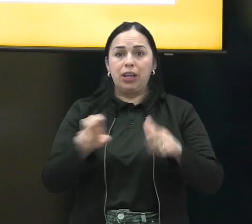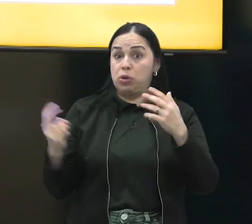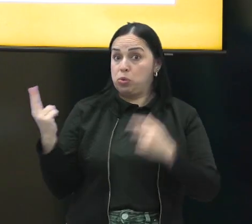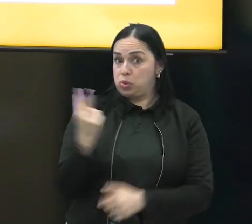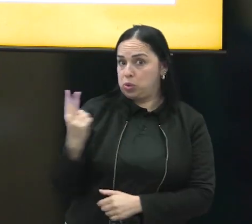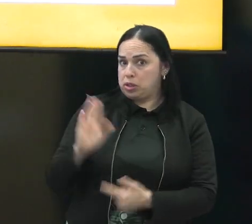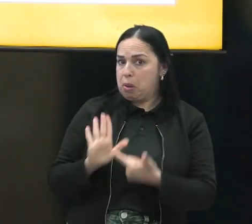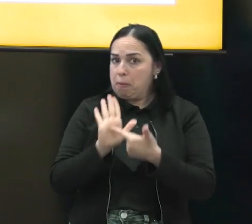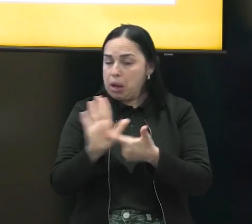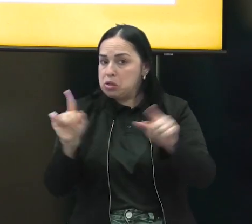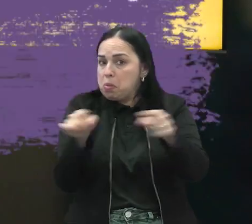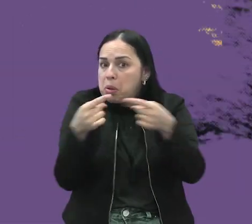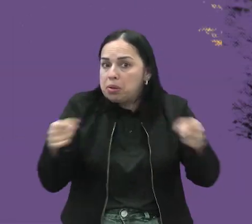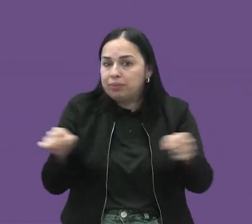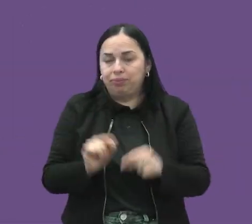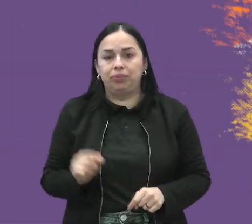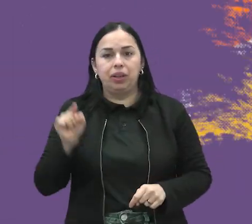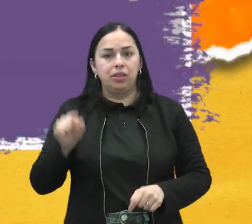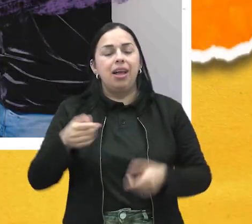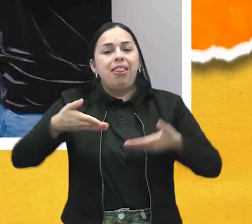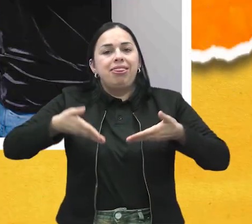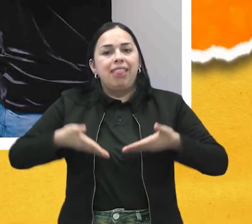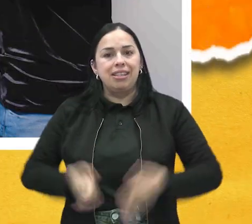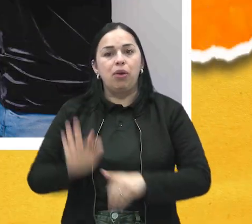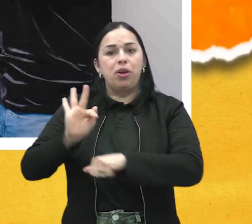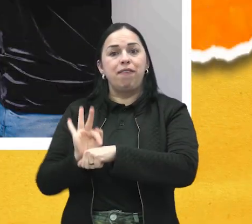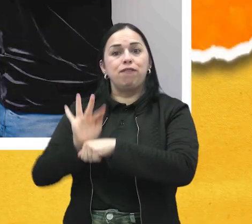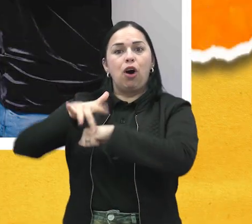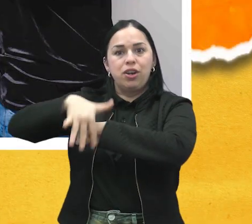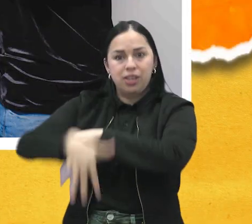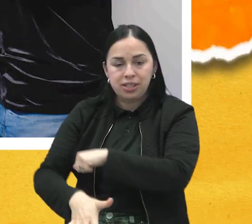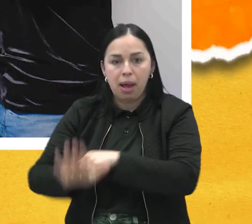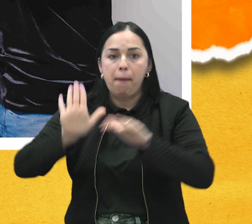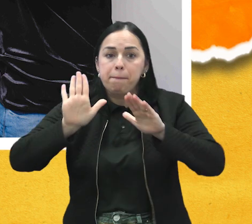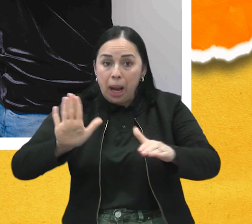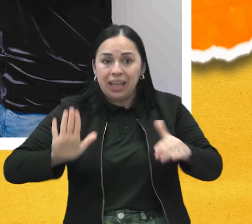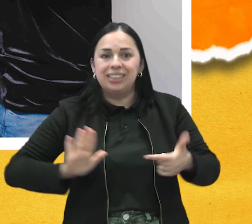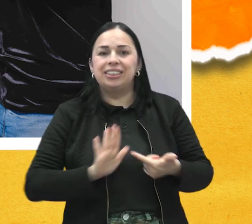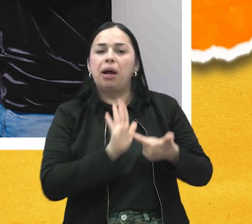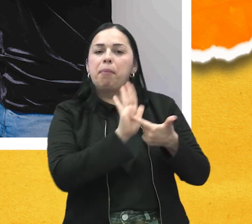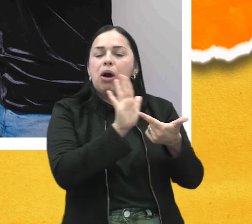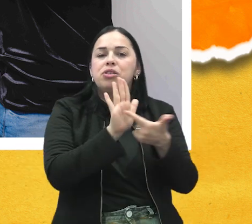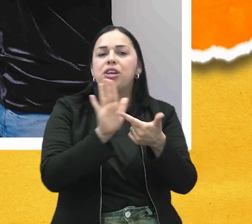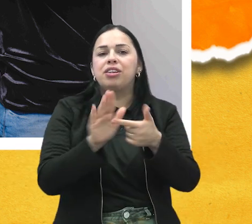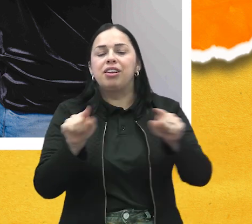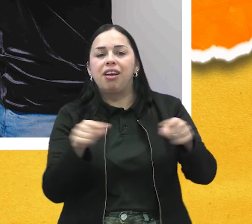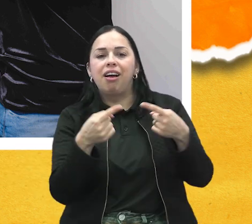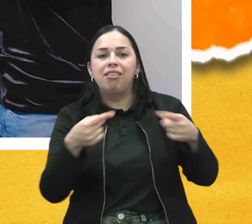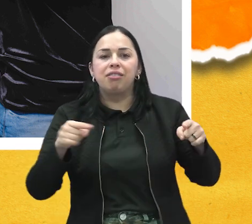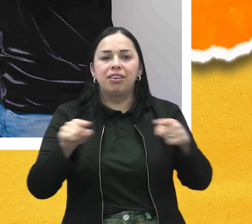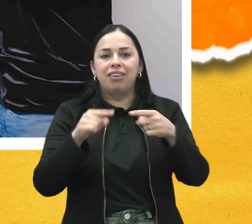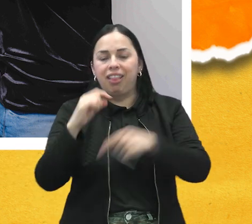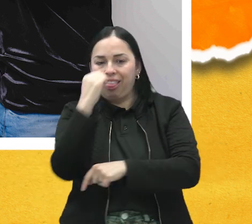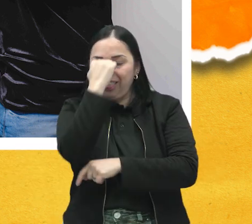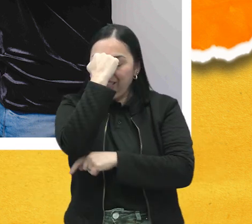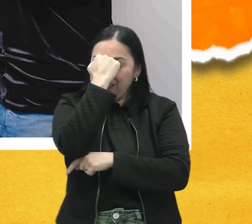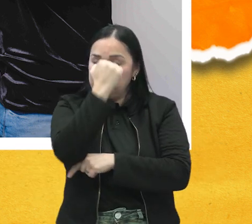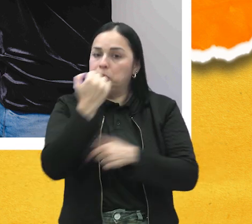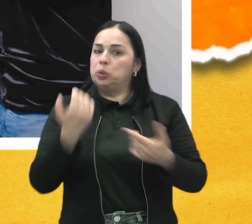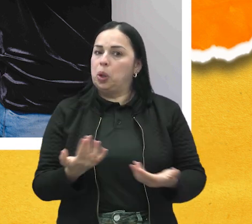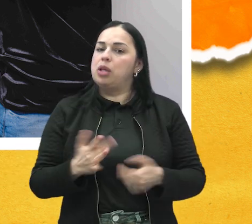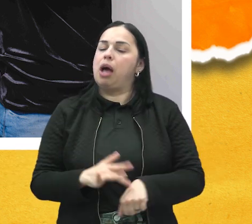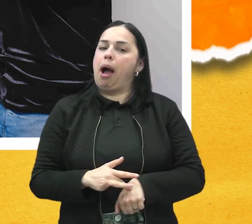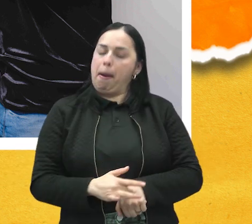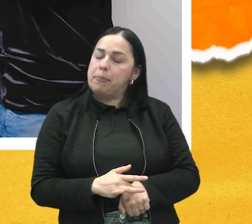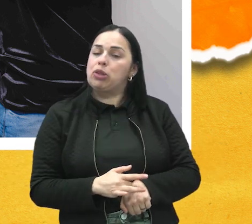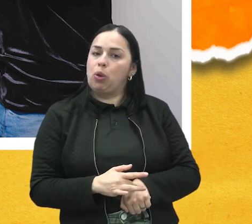com seus grandes sucessos. Os irmãos naturais de Foz do Iguaçu apresentam um repertório cheio de hits como Sorta o Freio, Coisas Absurdas,